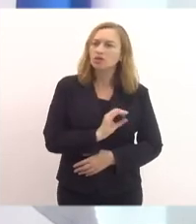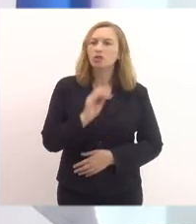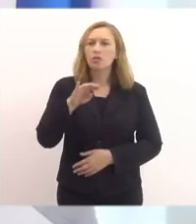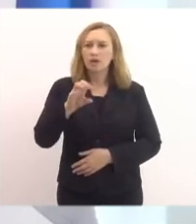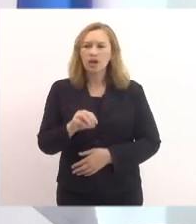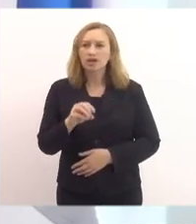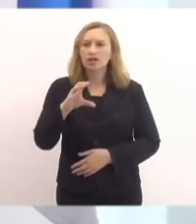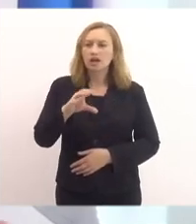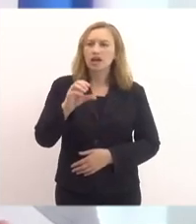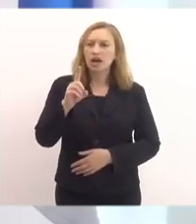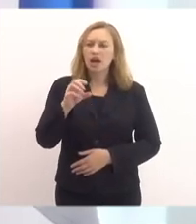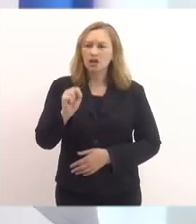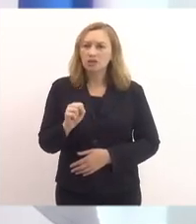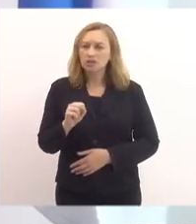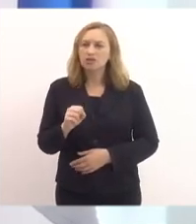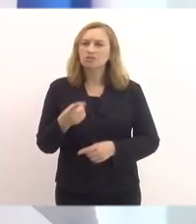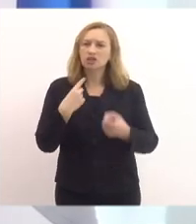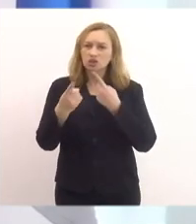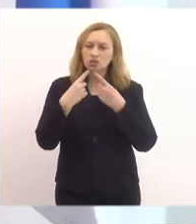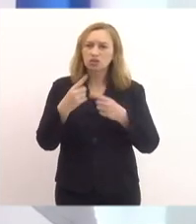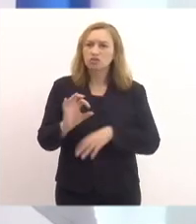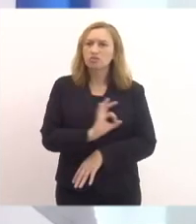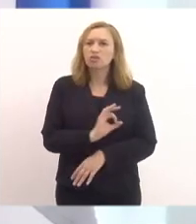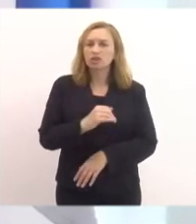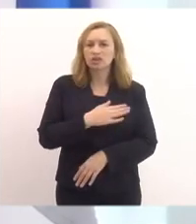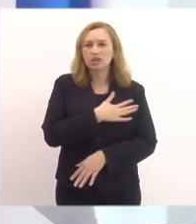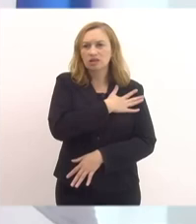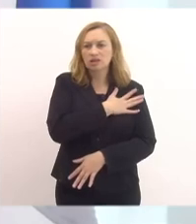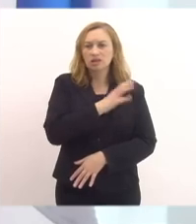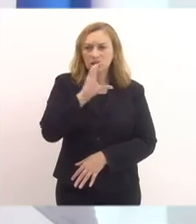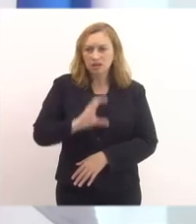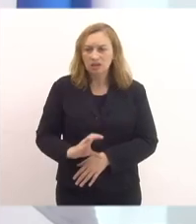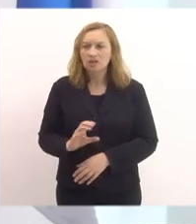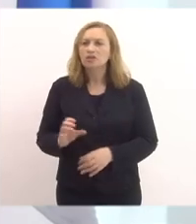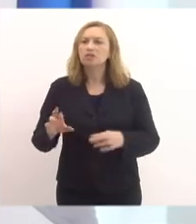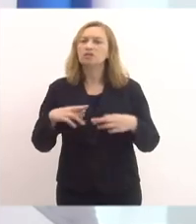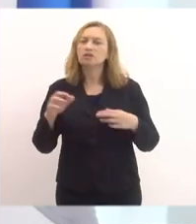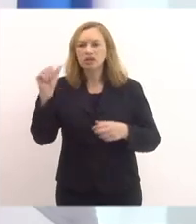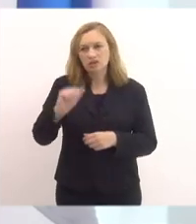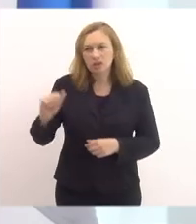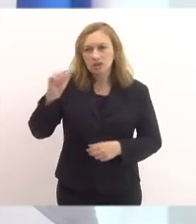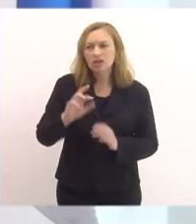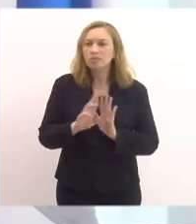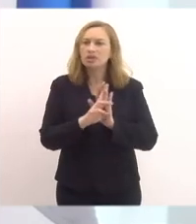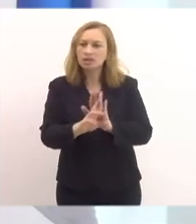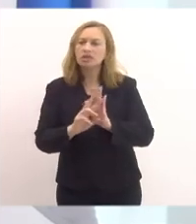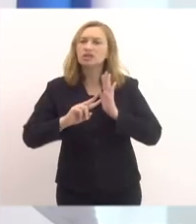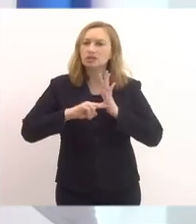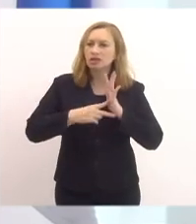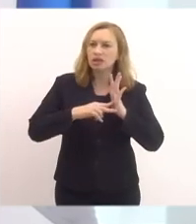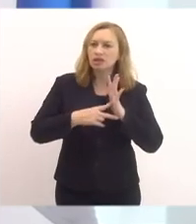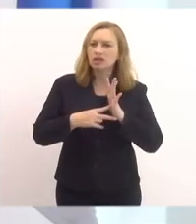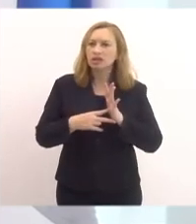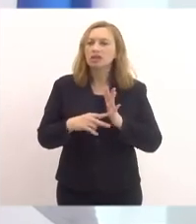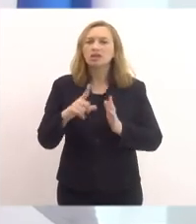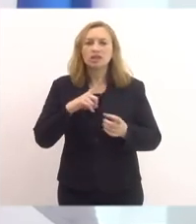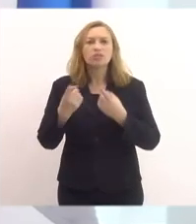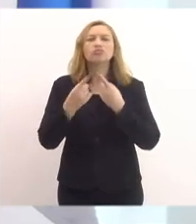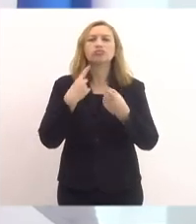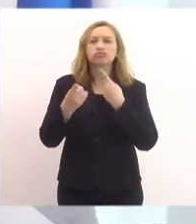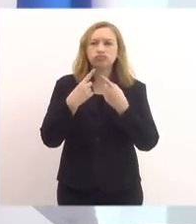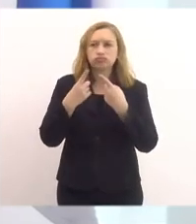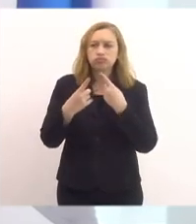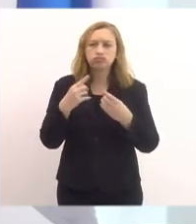Augusto, que fazem prioritariamente a discussão da Polícia Civil, com as associações, representantes dos sindicatos, associações. Teve debate, coisa